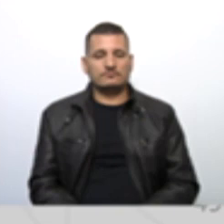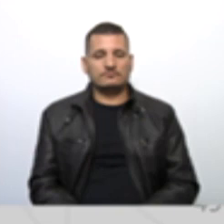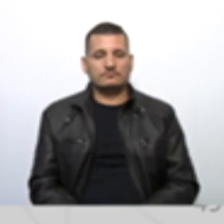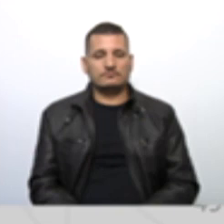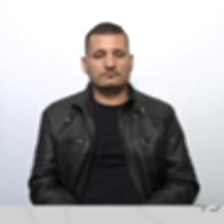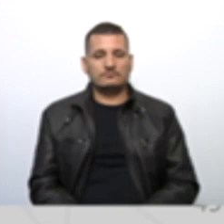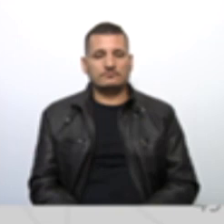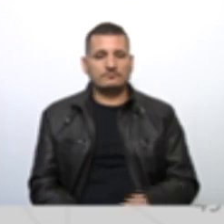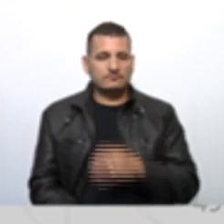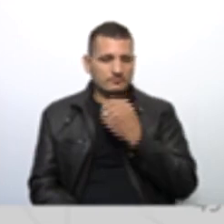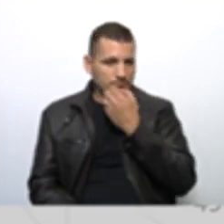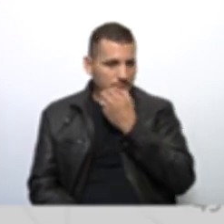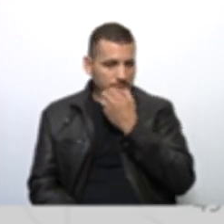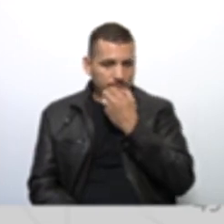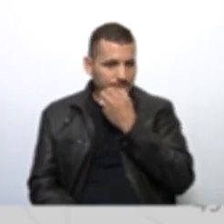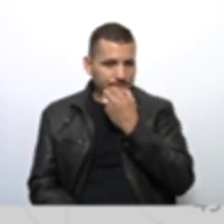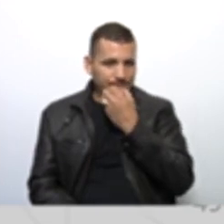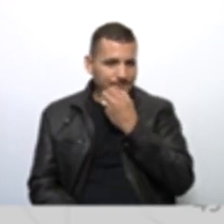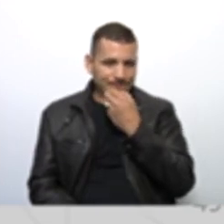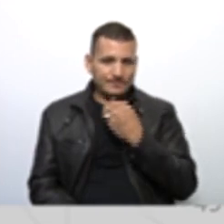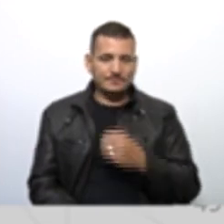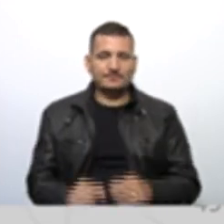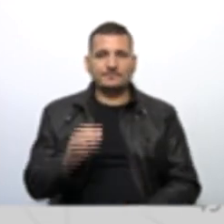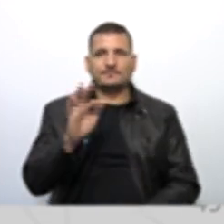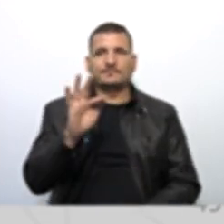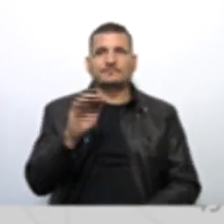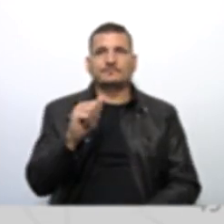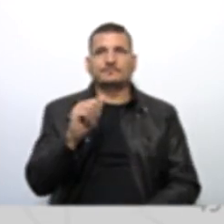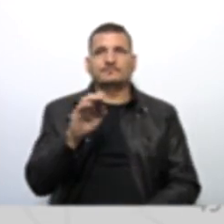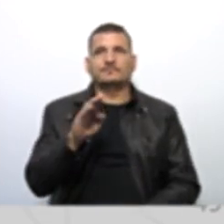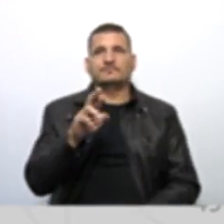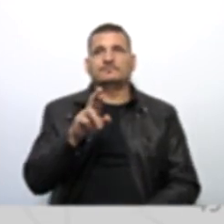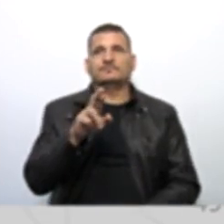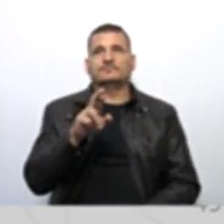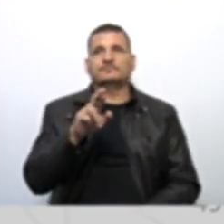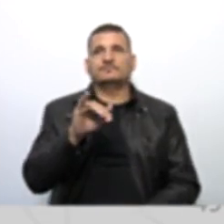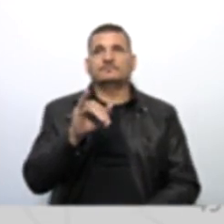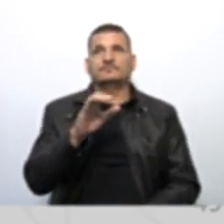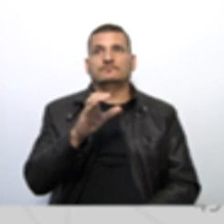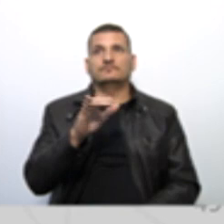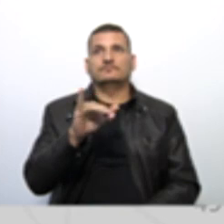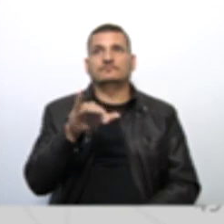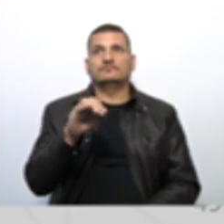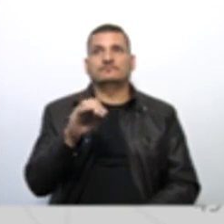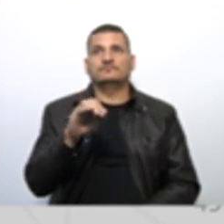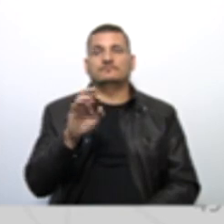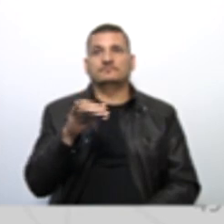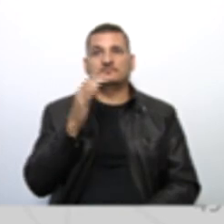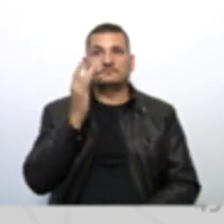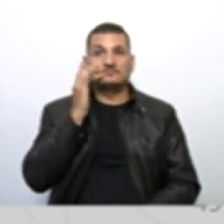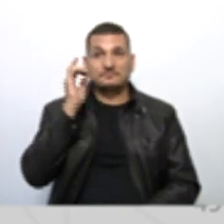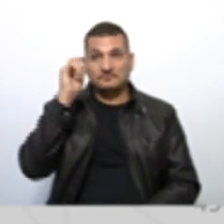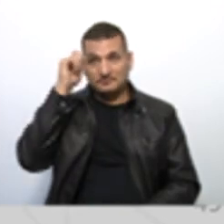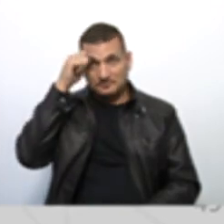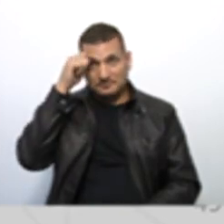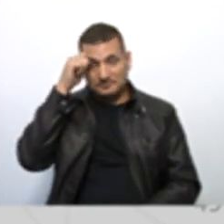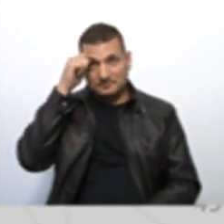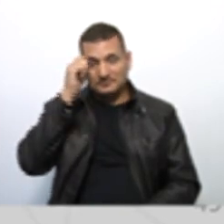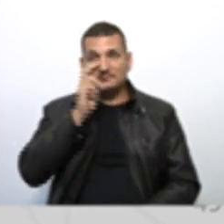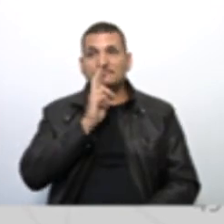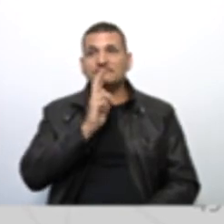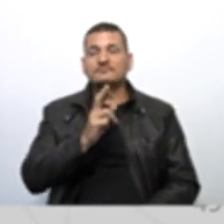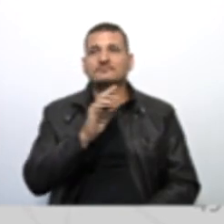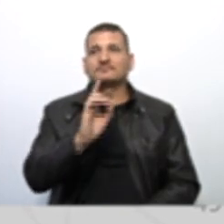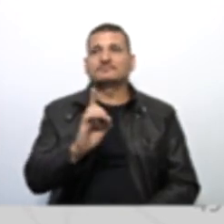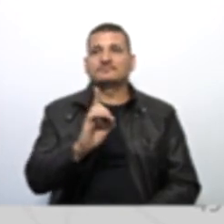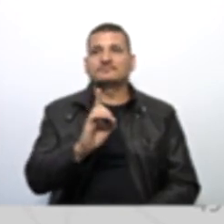dado também. O aluno Fabrício de Ouro Preto do Oeste, ele disse que também é a letra D de dado.